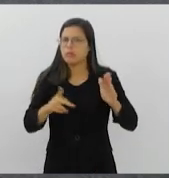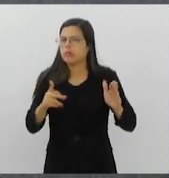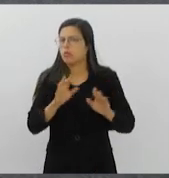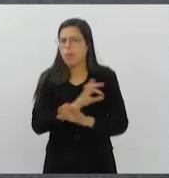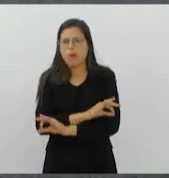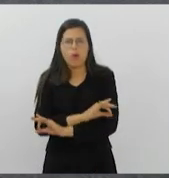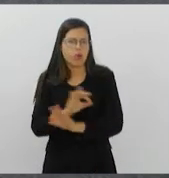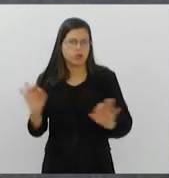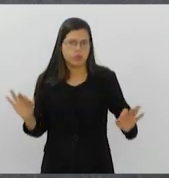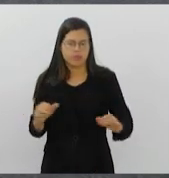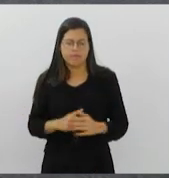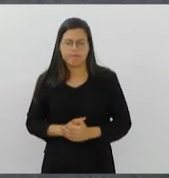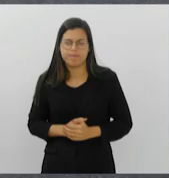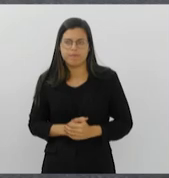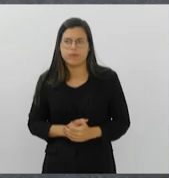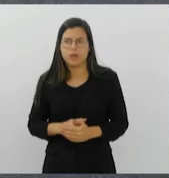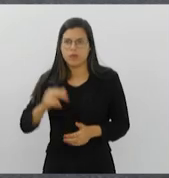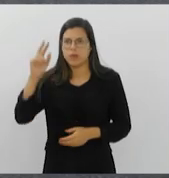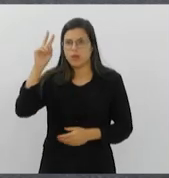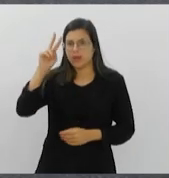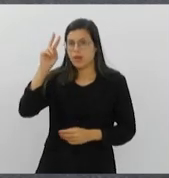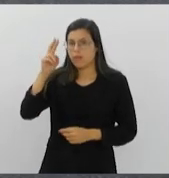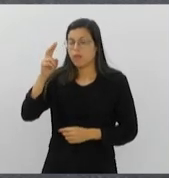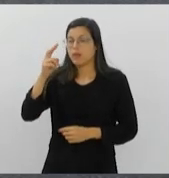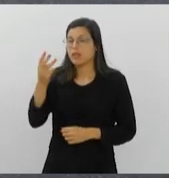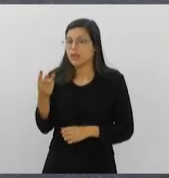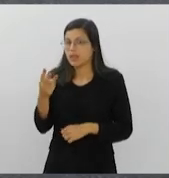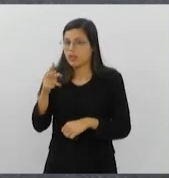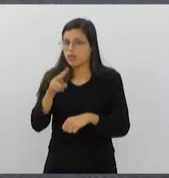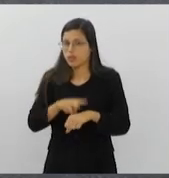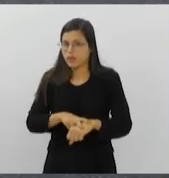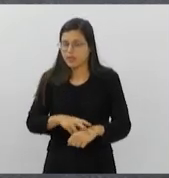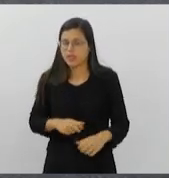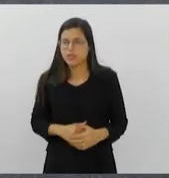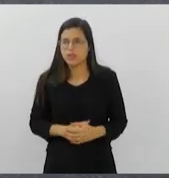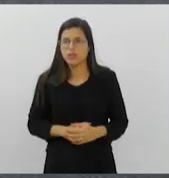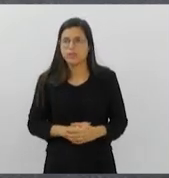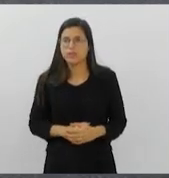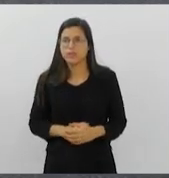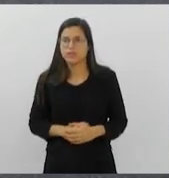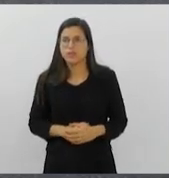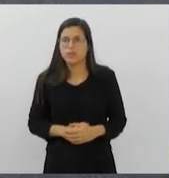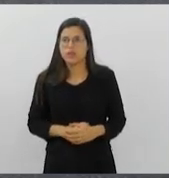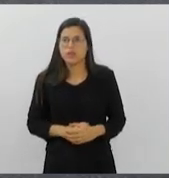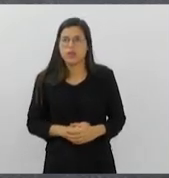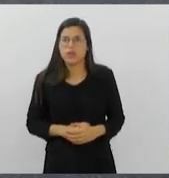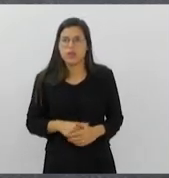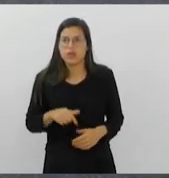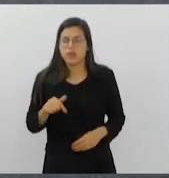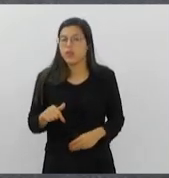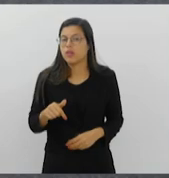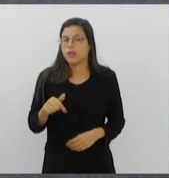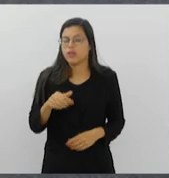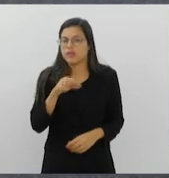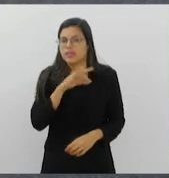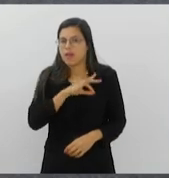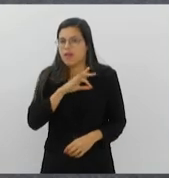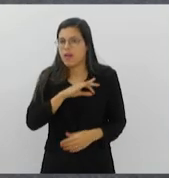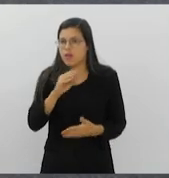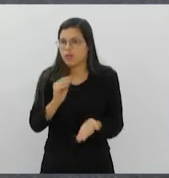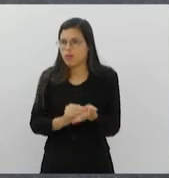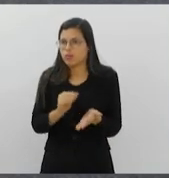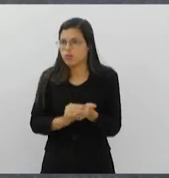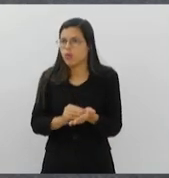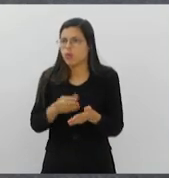ímpar. E eu me lembro que as três vezes que os Segovios ficaram sem salário, eu entrei lutando pelo